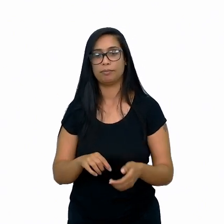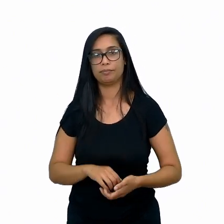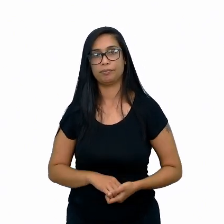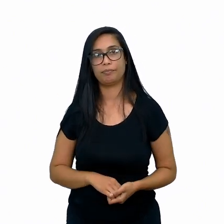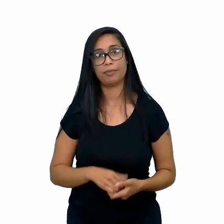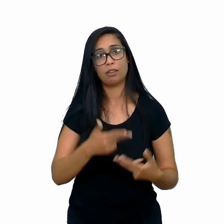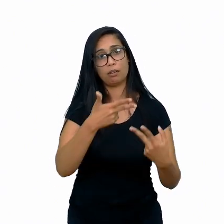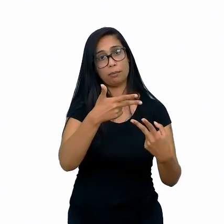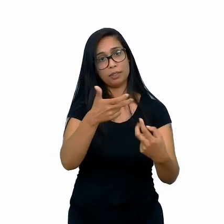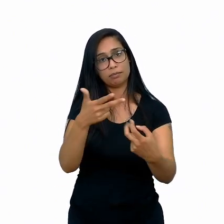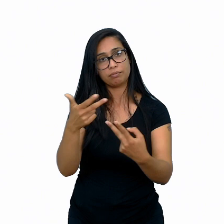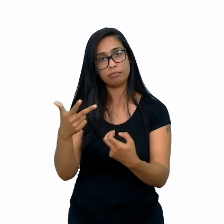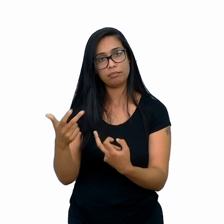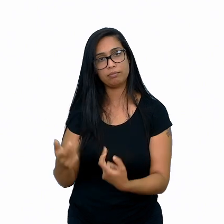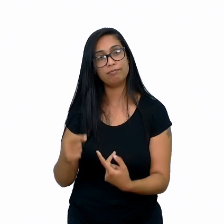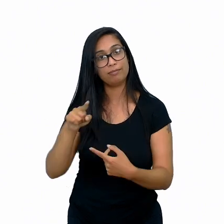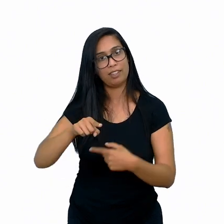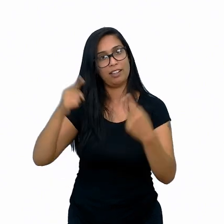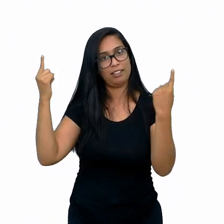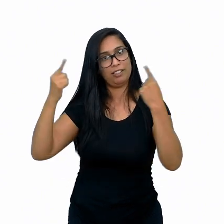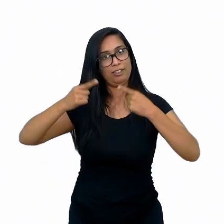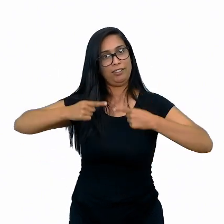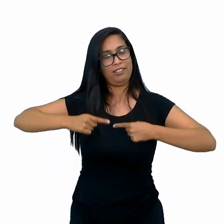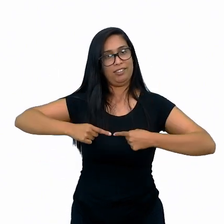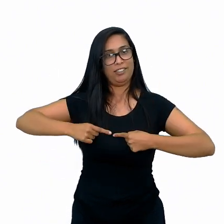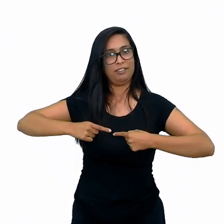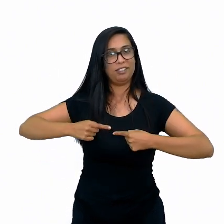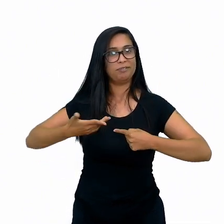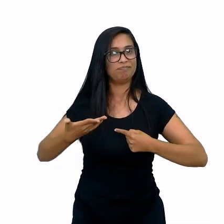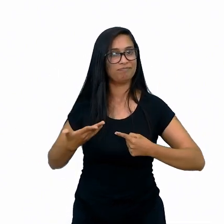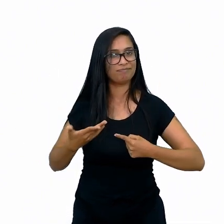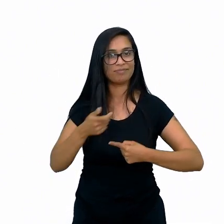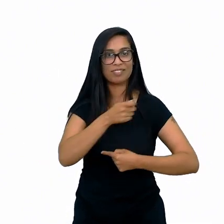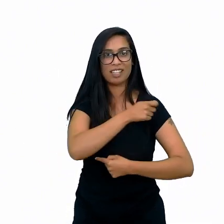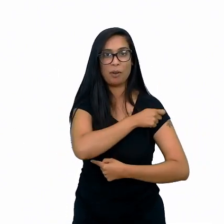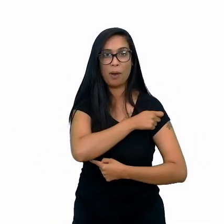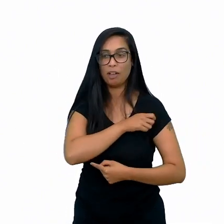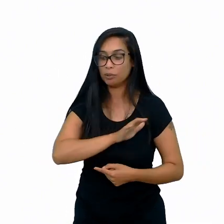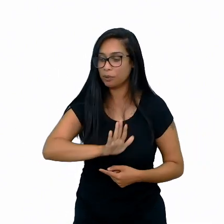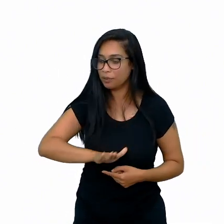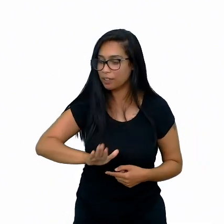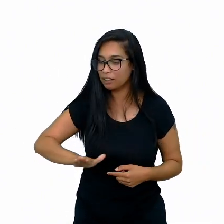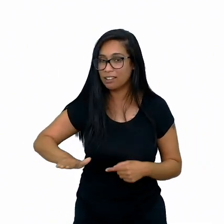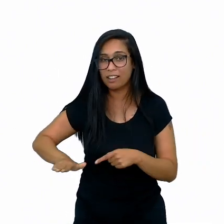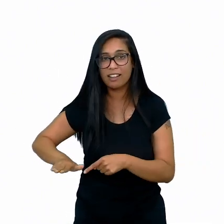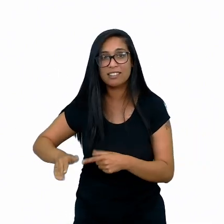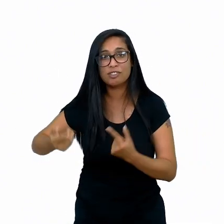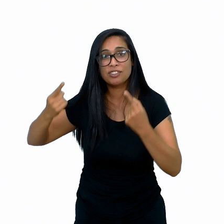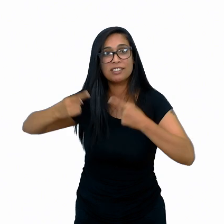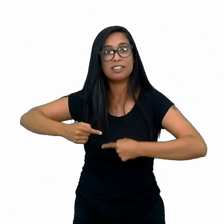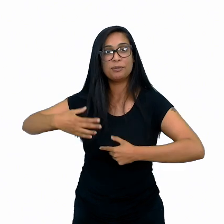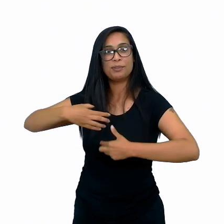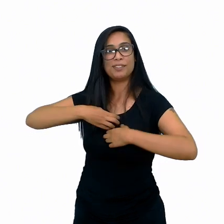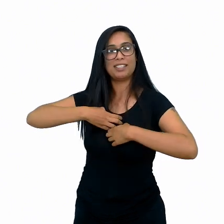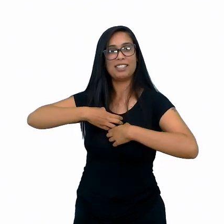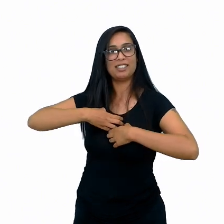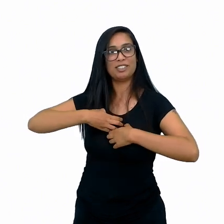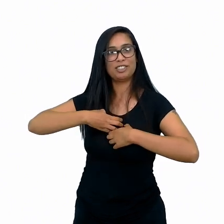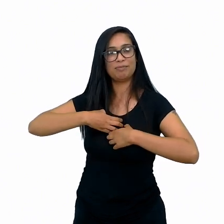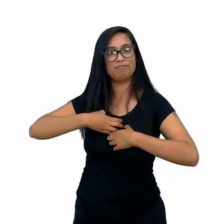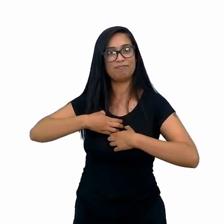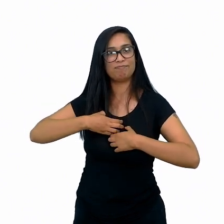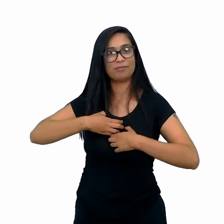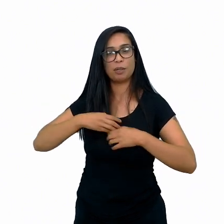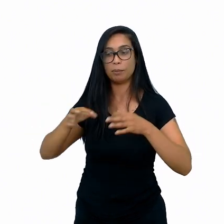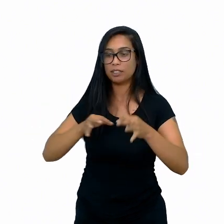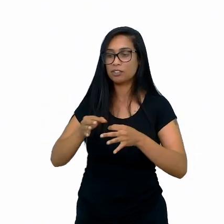Vocês percebem quão desafiadora é para as crianças essa sequência e o quanto